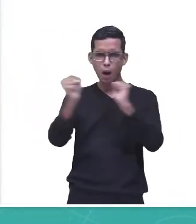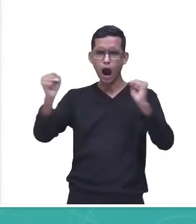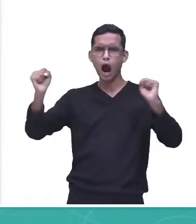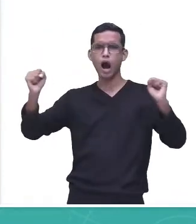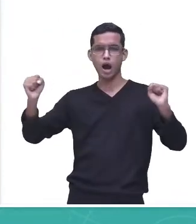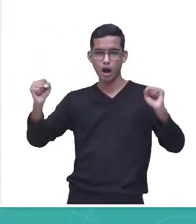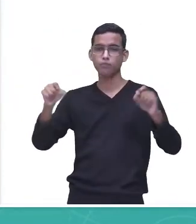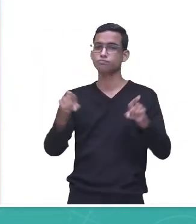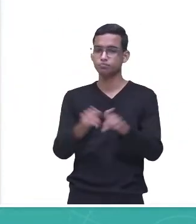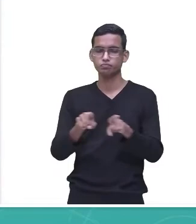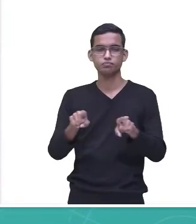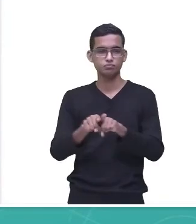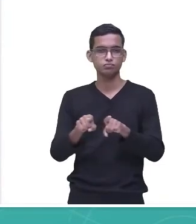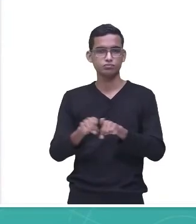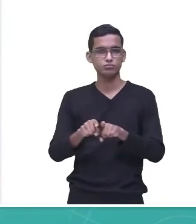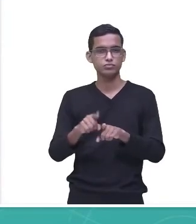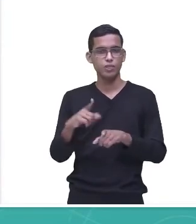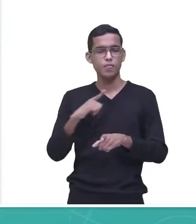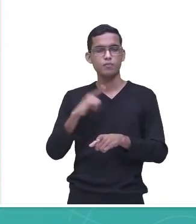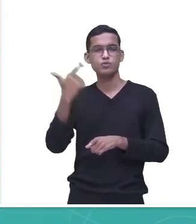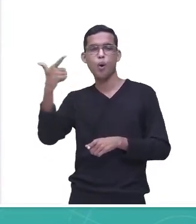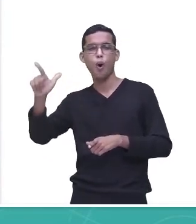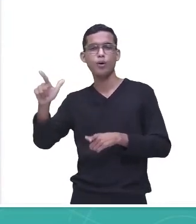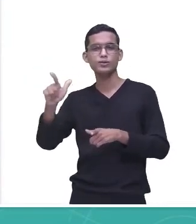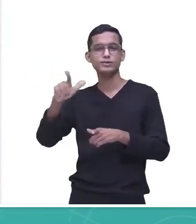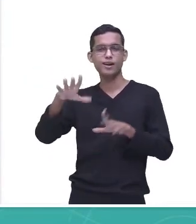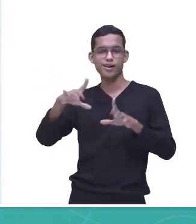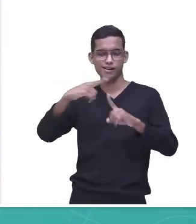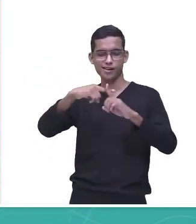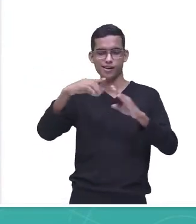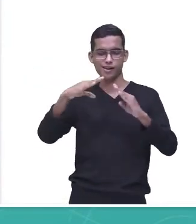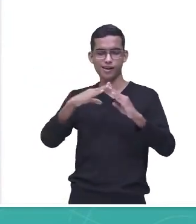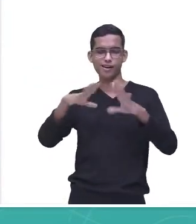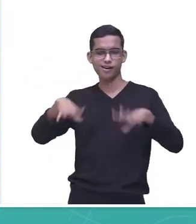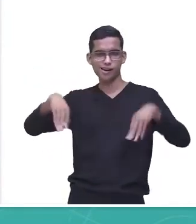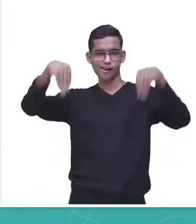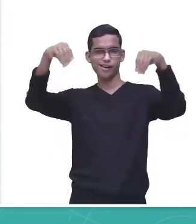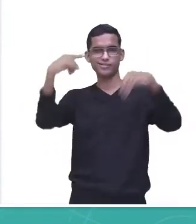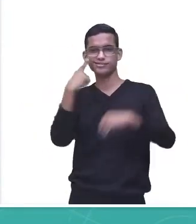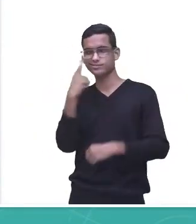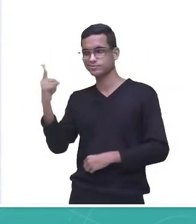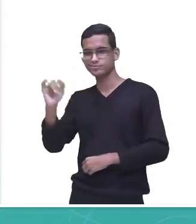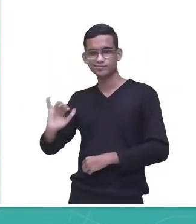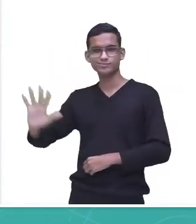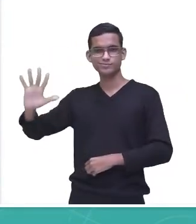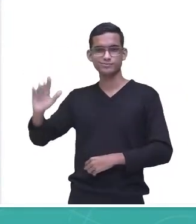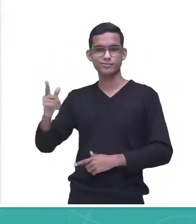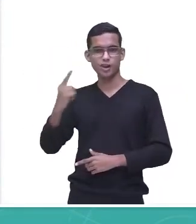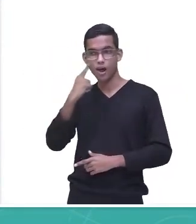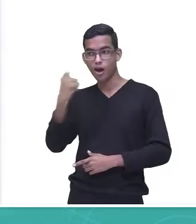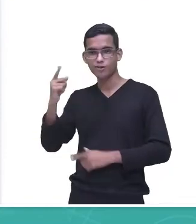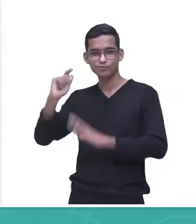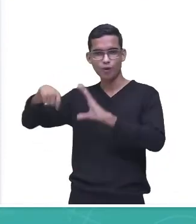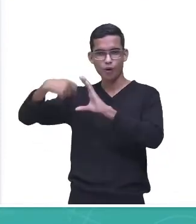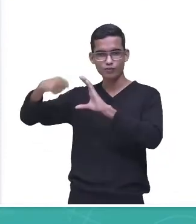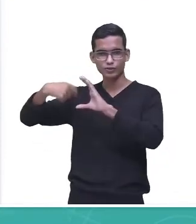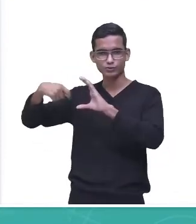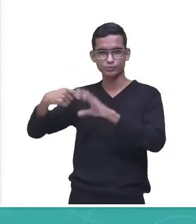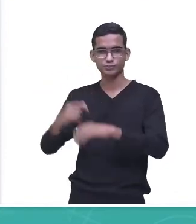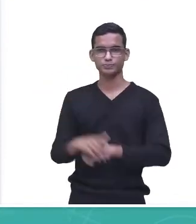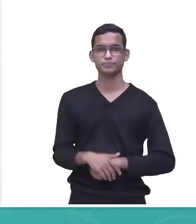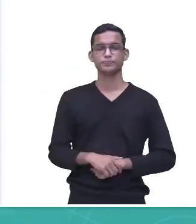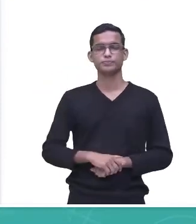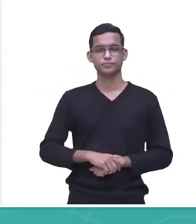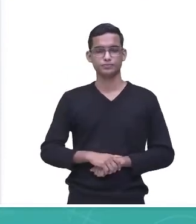aí a importância também das torres pontiagudas, que é uma das características também da arquitetura gótica, e